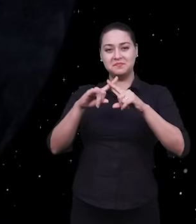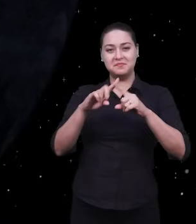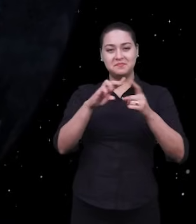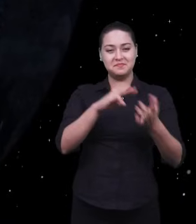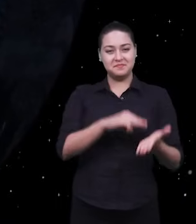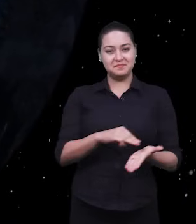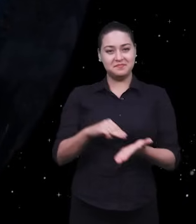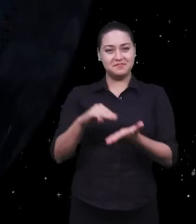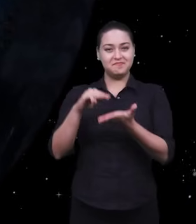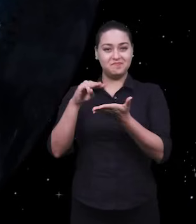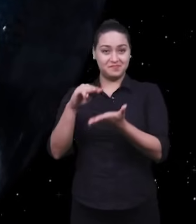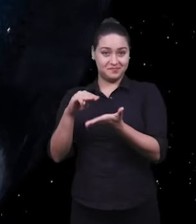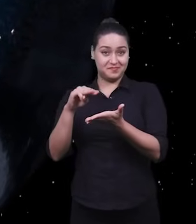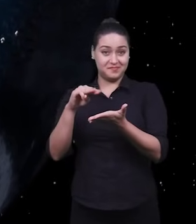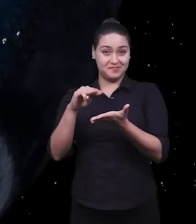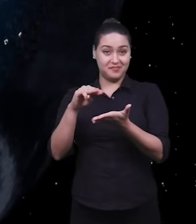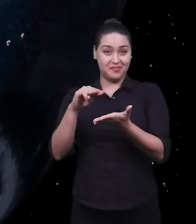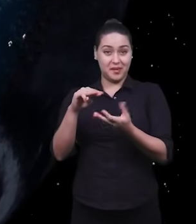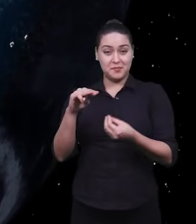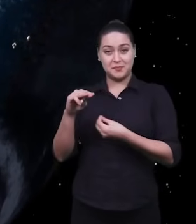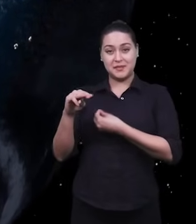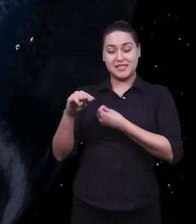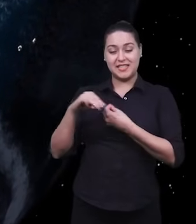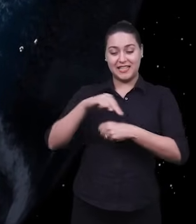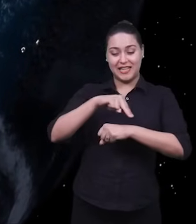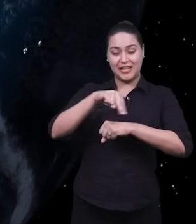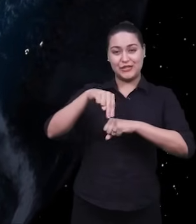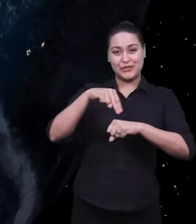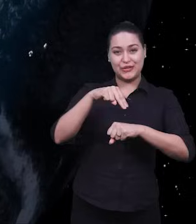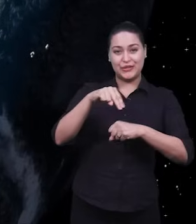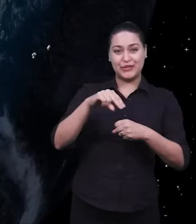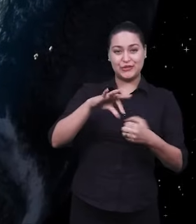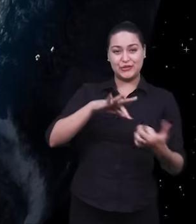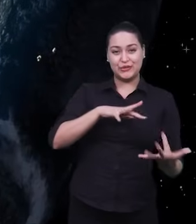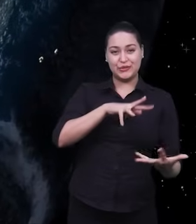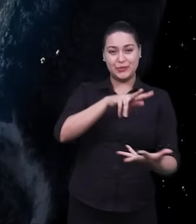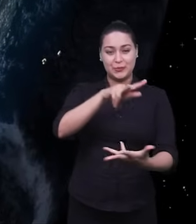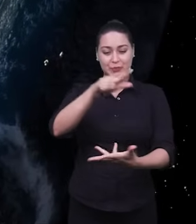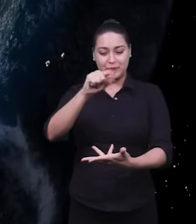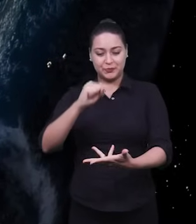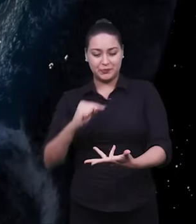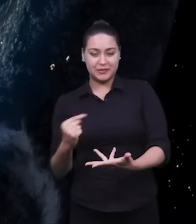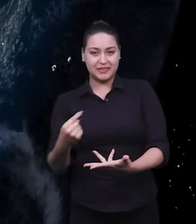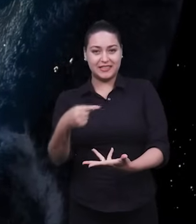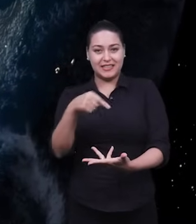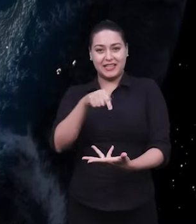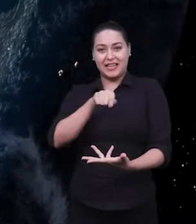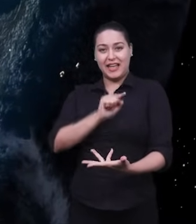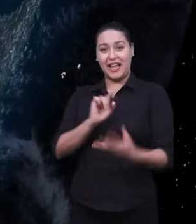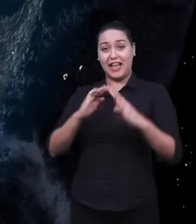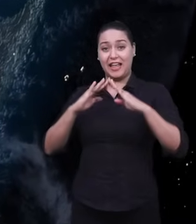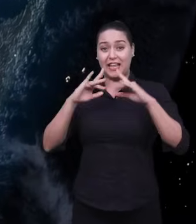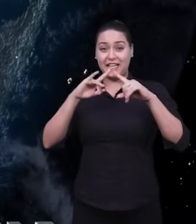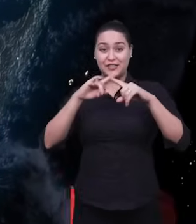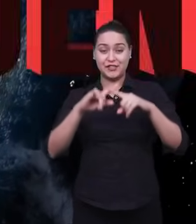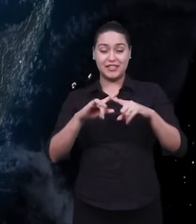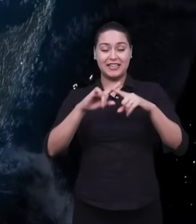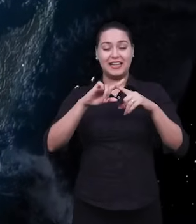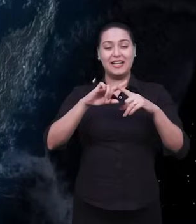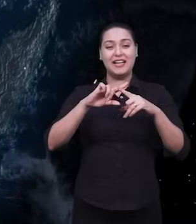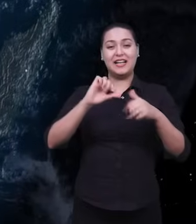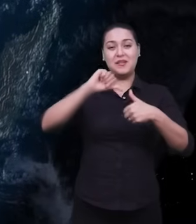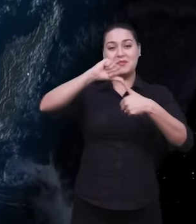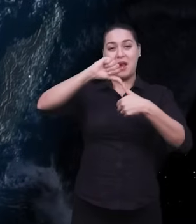A Igreja Cristã Maranata está presente em nações de todos os continentes do planeta. Igrejas de países